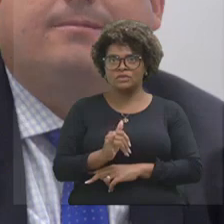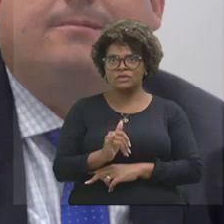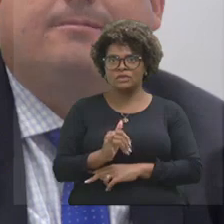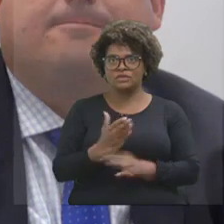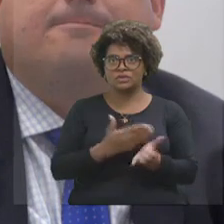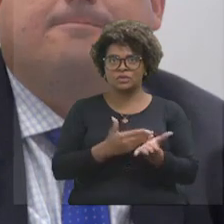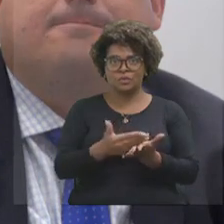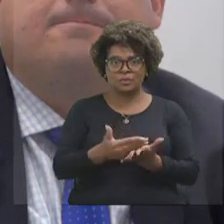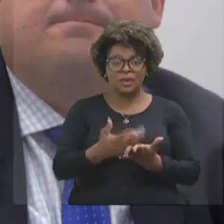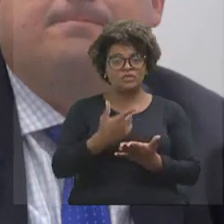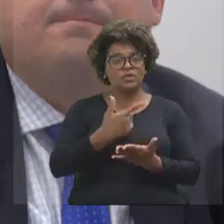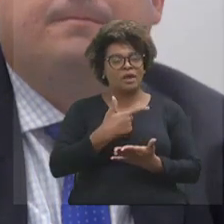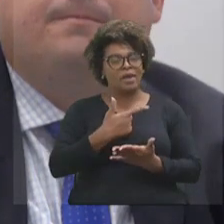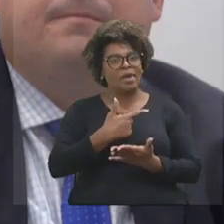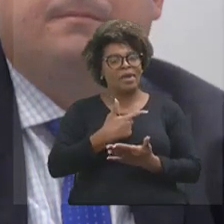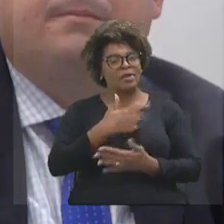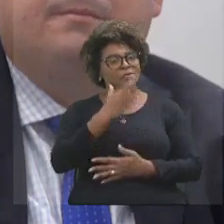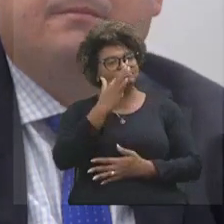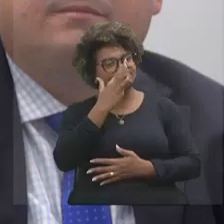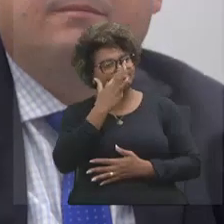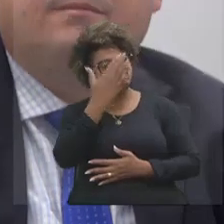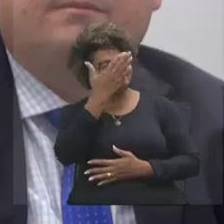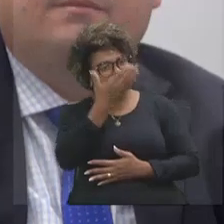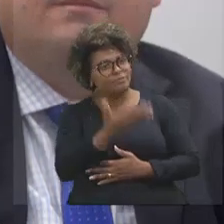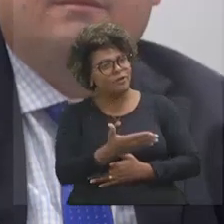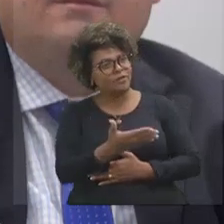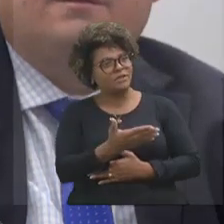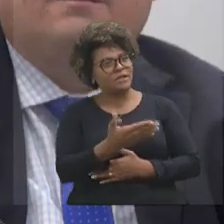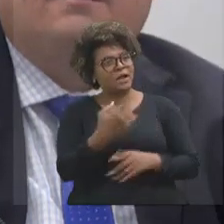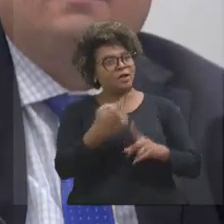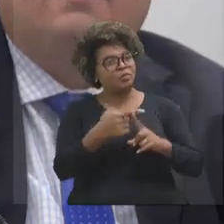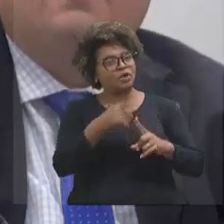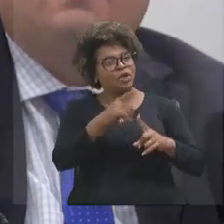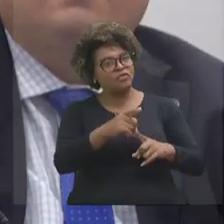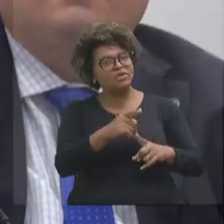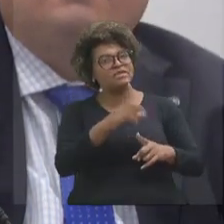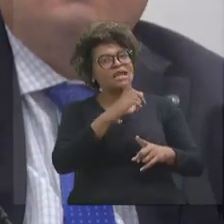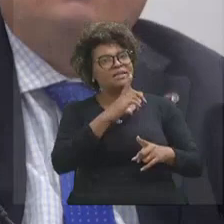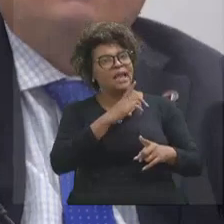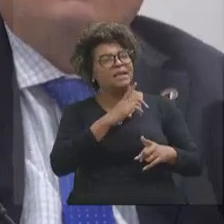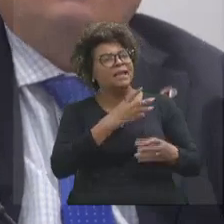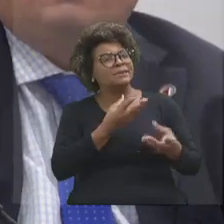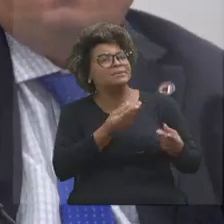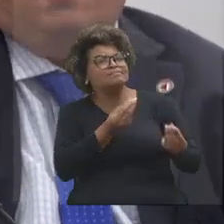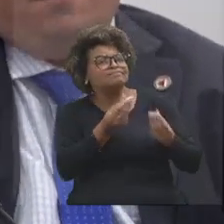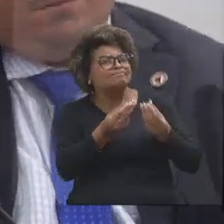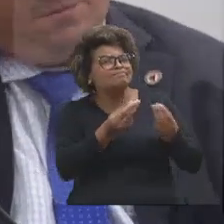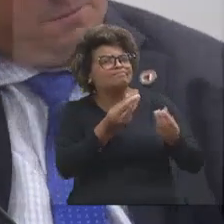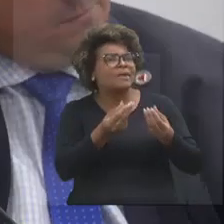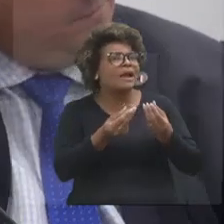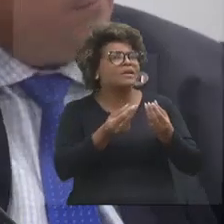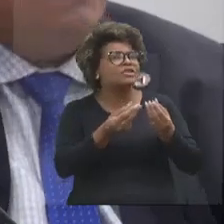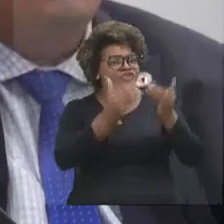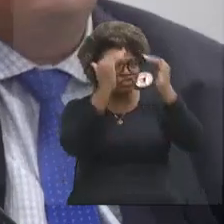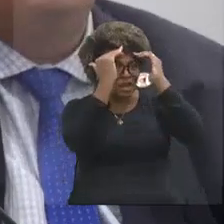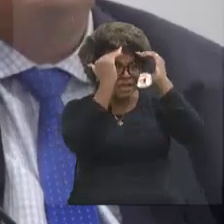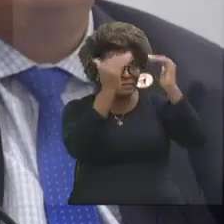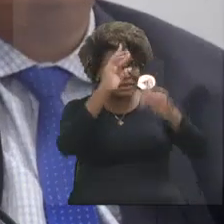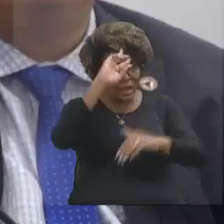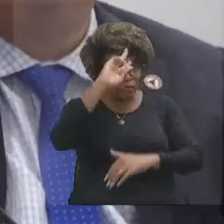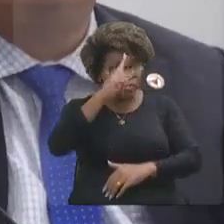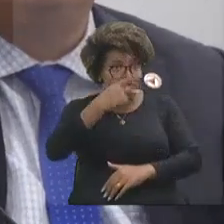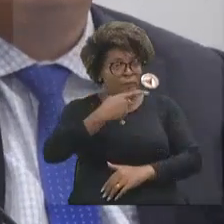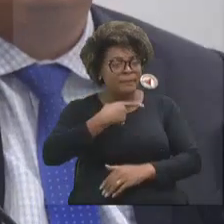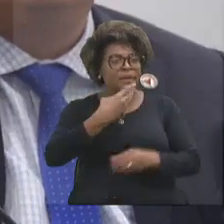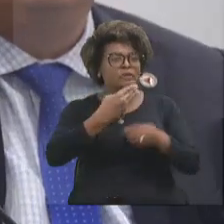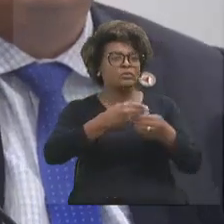inconteste pela sua sensibilidade como se o mesmo disse respeitar autonomia dos Municípios em